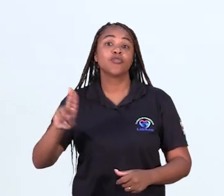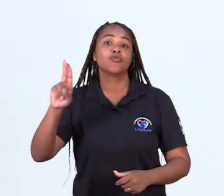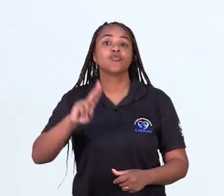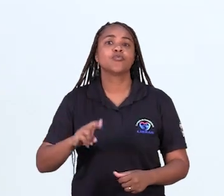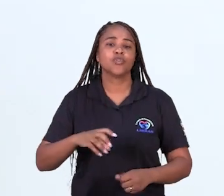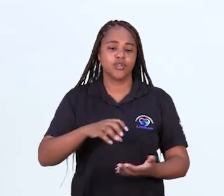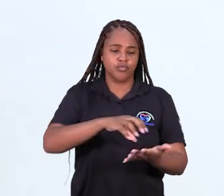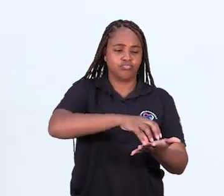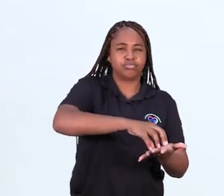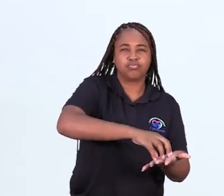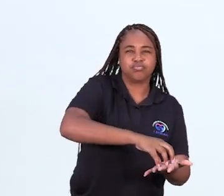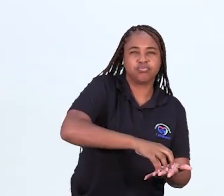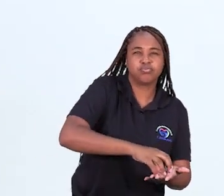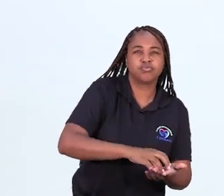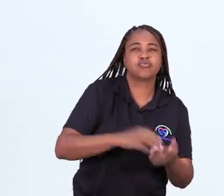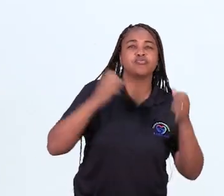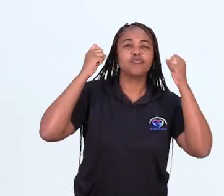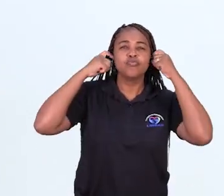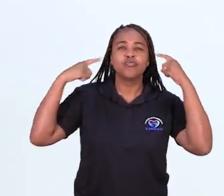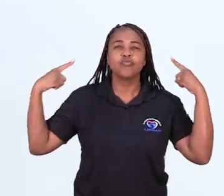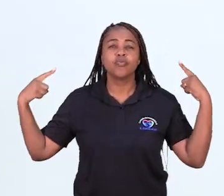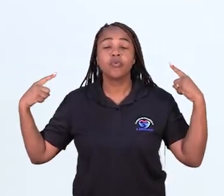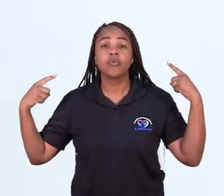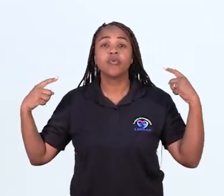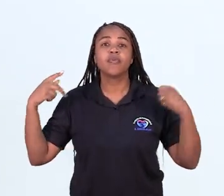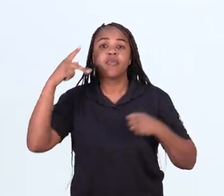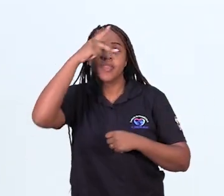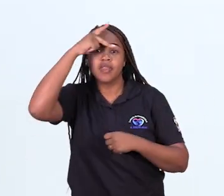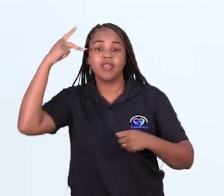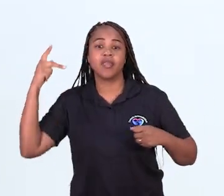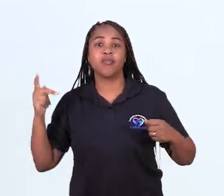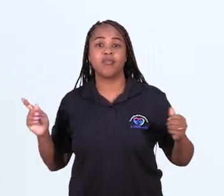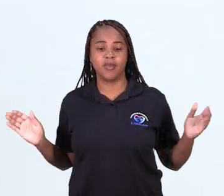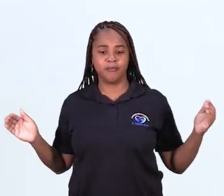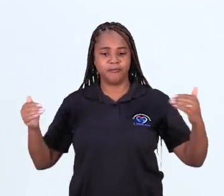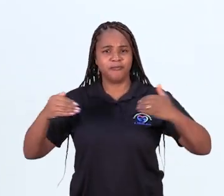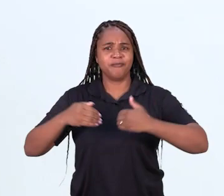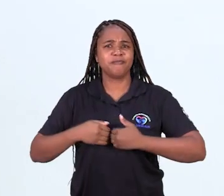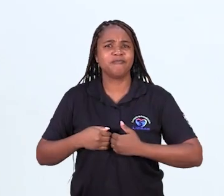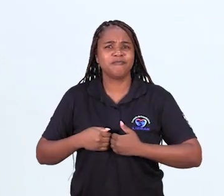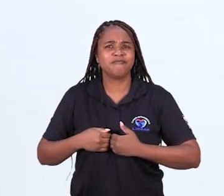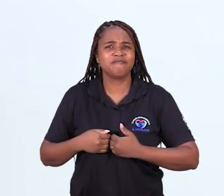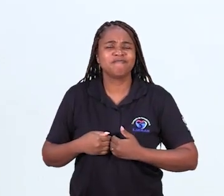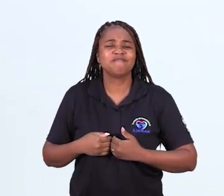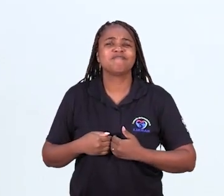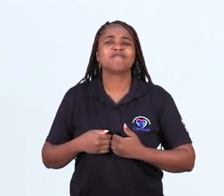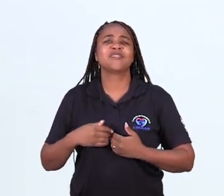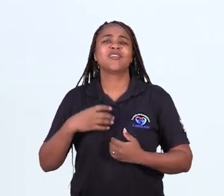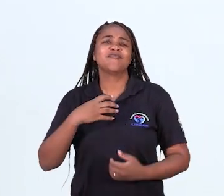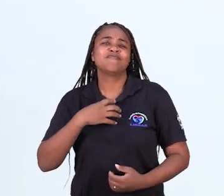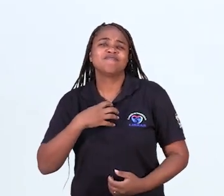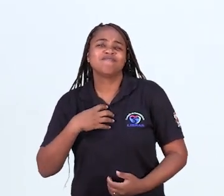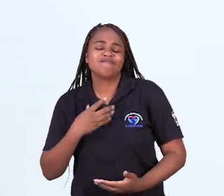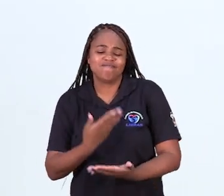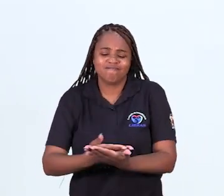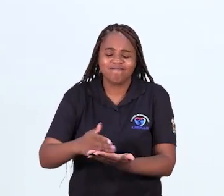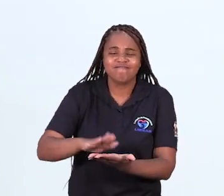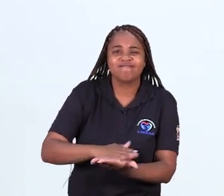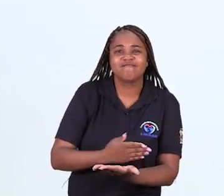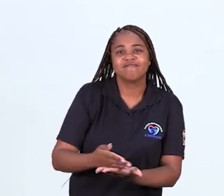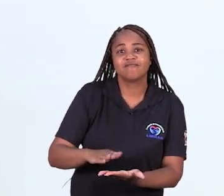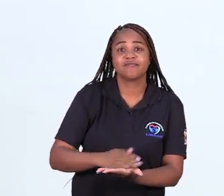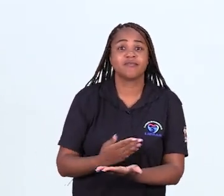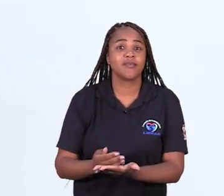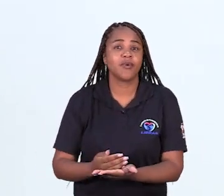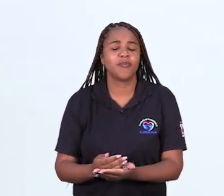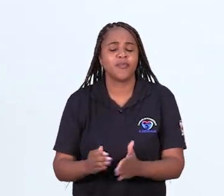de atendimento. A pessoa tem um espectro de autismo, pode se sentir e se sente incomodado e causa reações adversas.